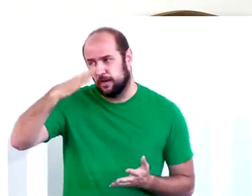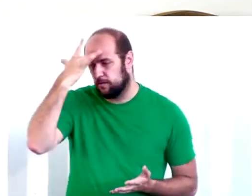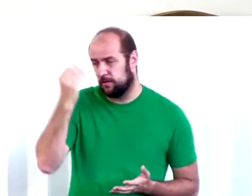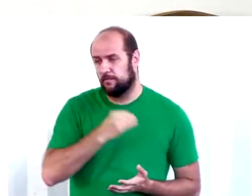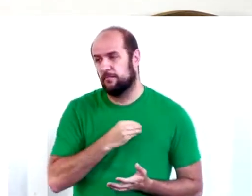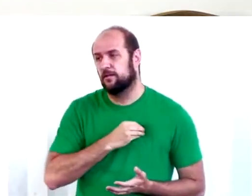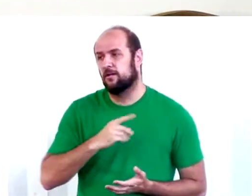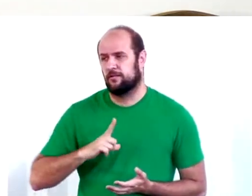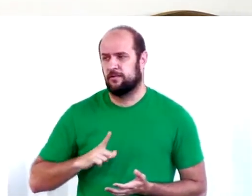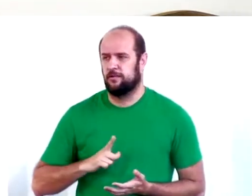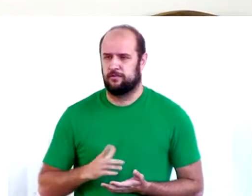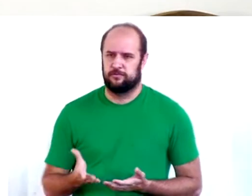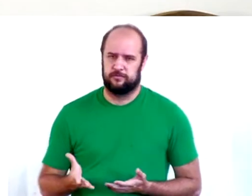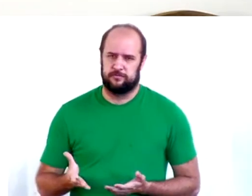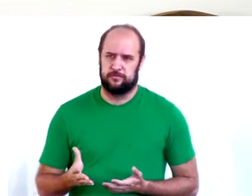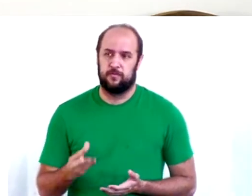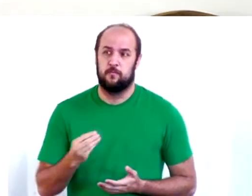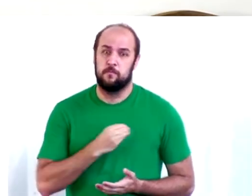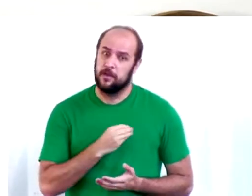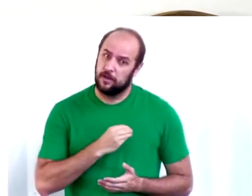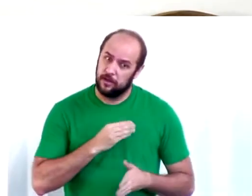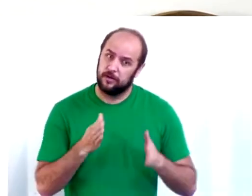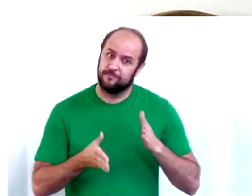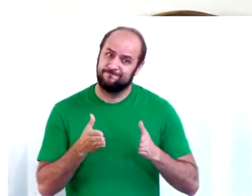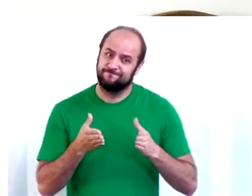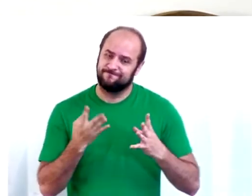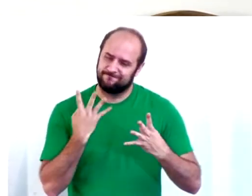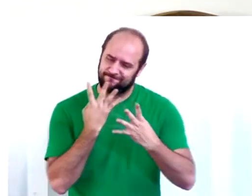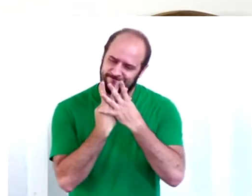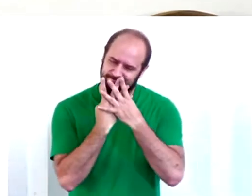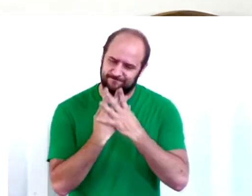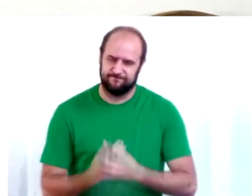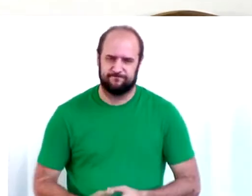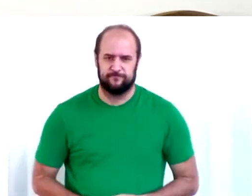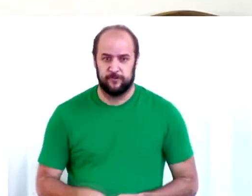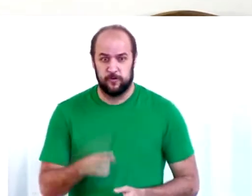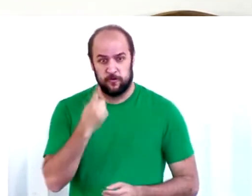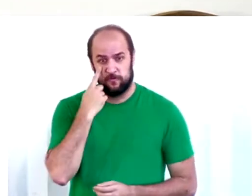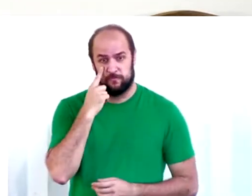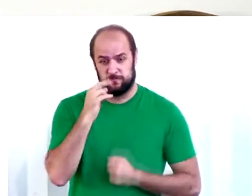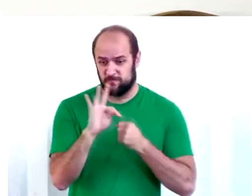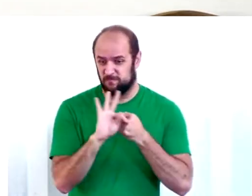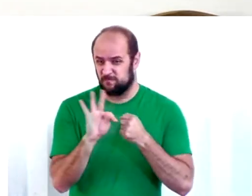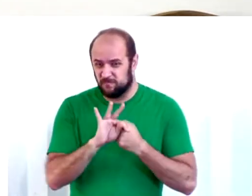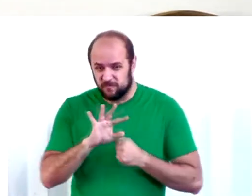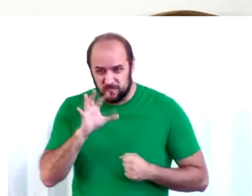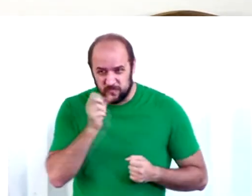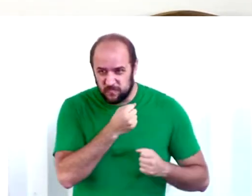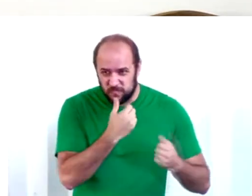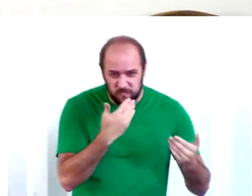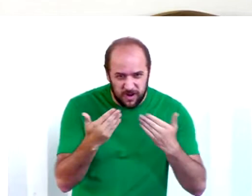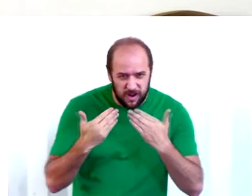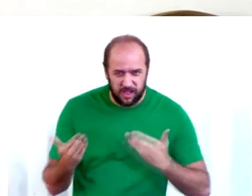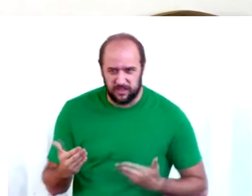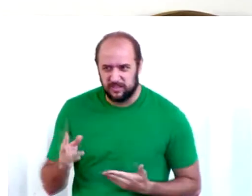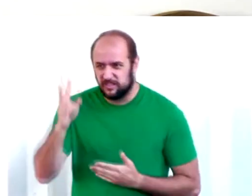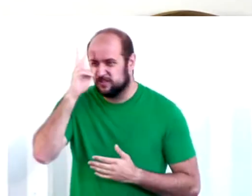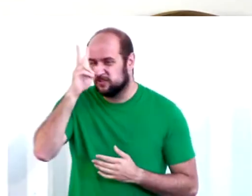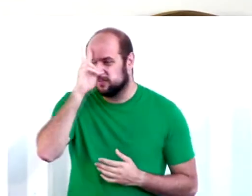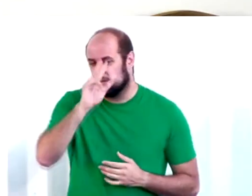pecados. Na hora dos pecados, confissão. Vejam como Tiago é muito prático. Tiago está narrando